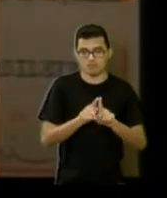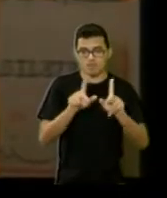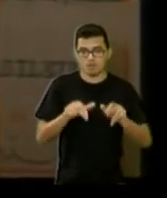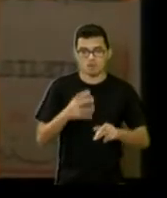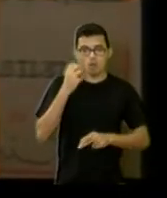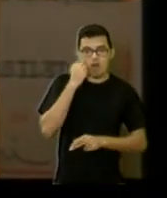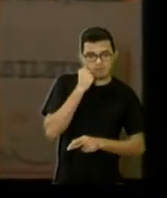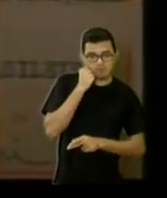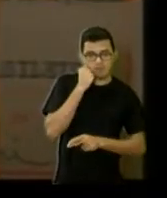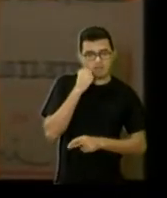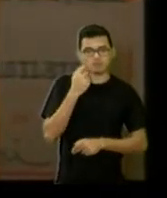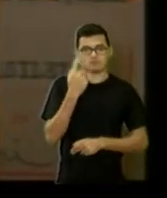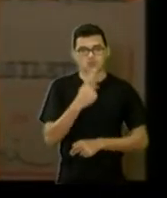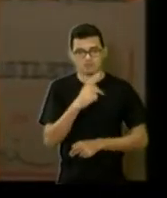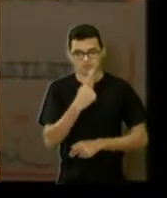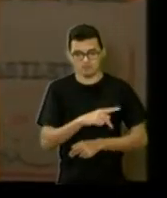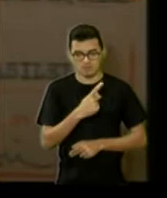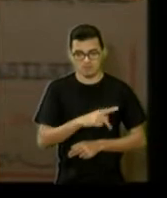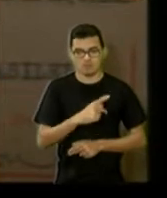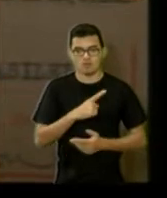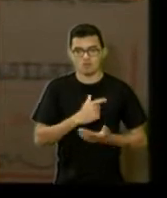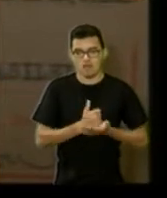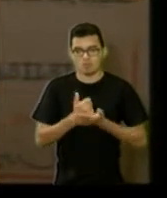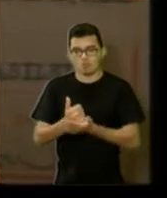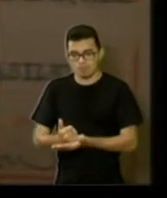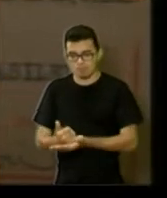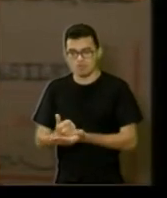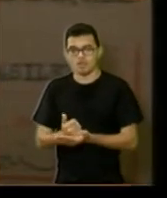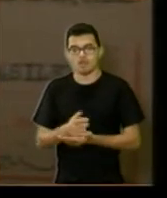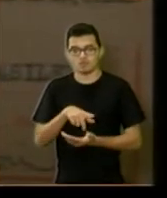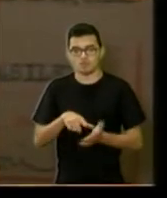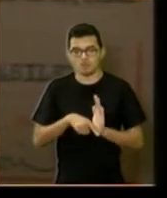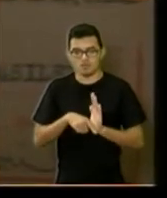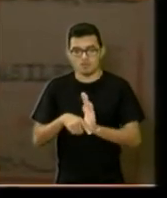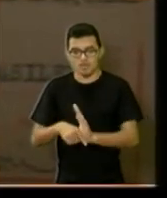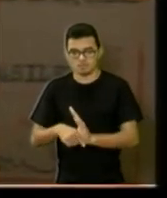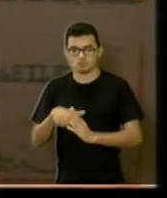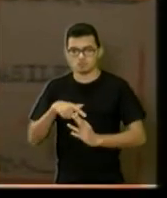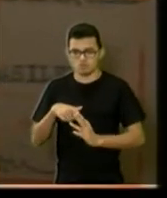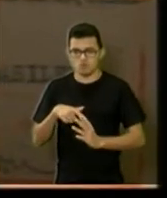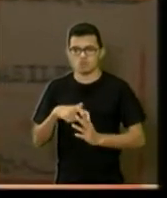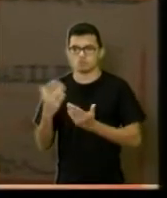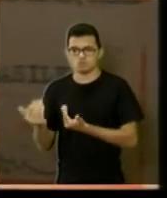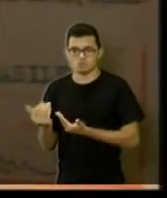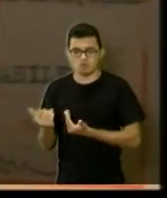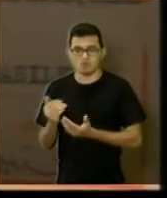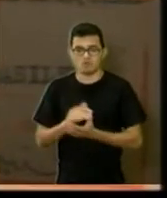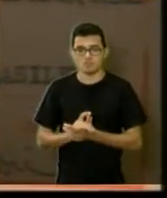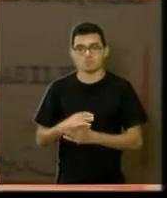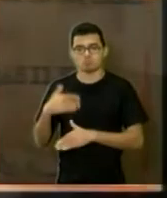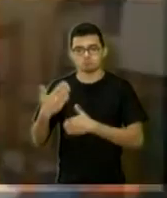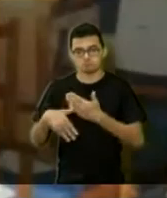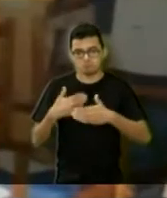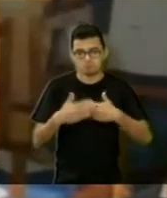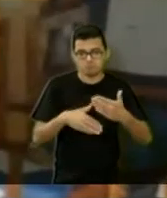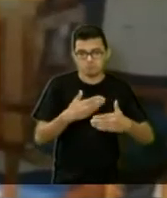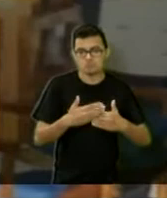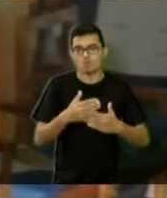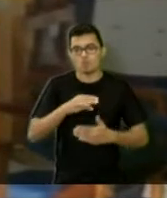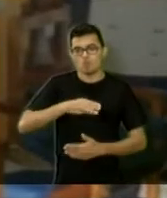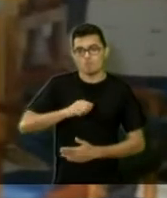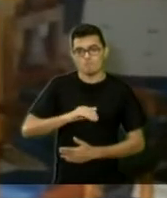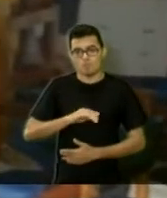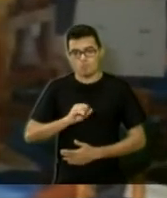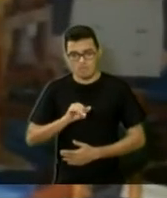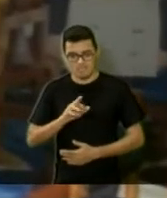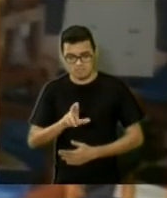adotados por Moacir, sentindo a importância da organização da juventude. No passar dos anos, a relação de Moacir de Freitas